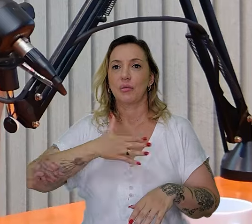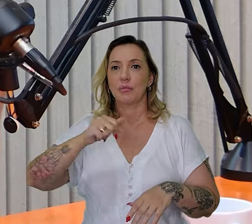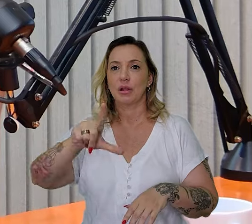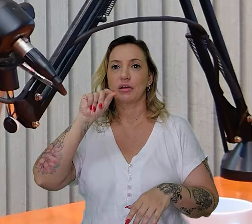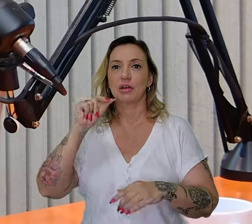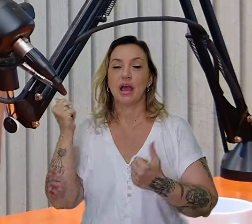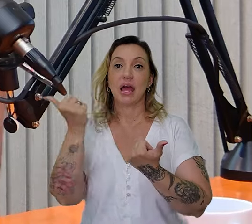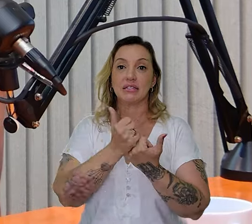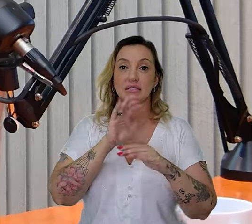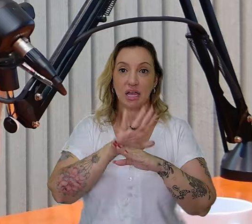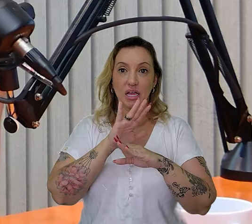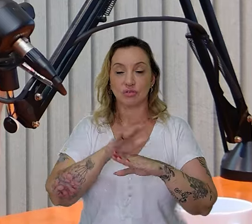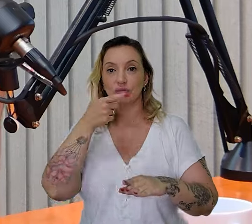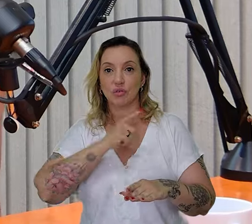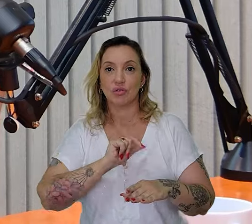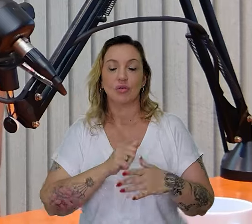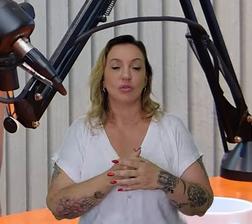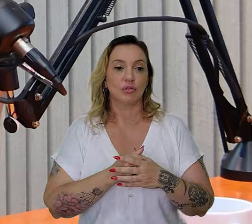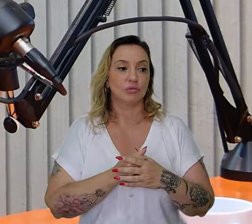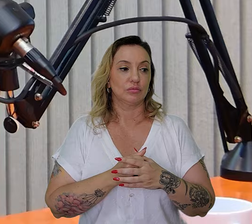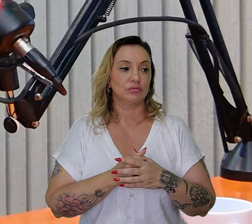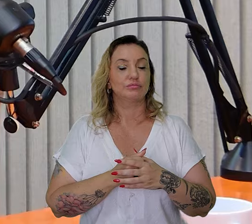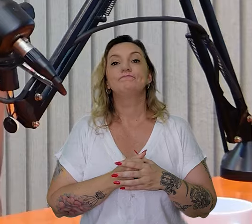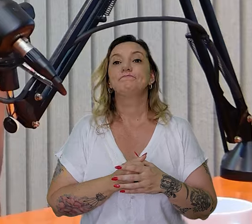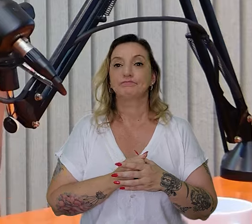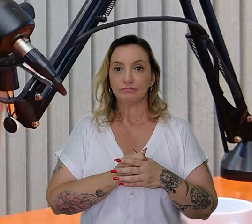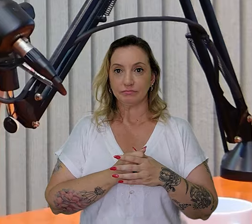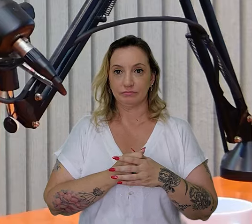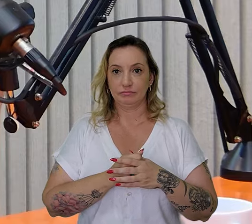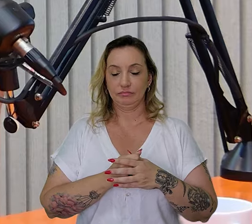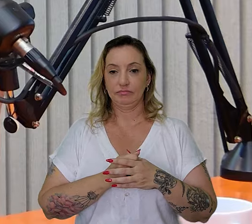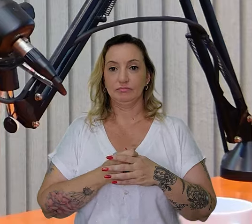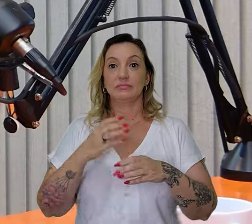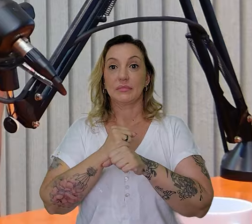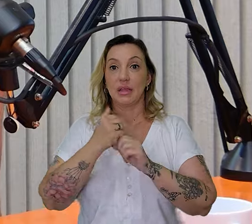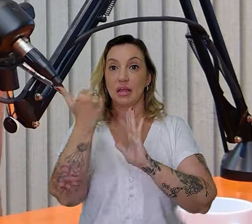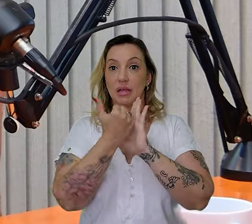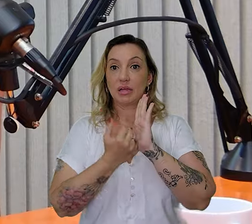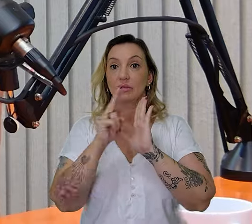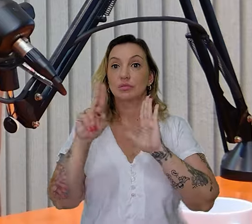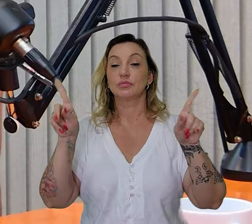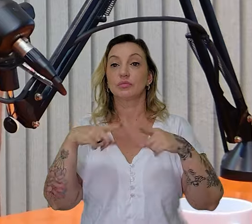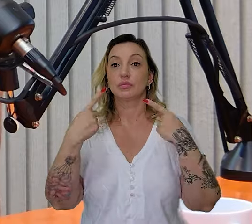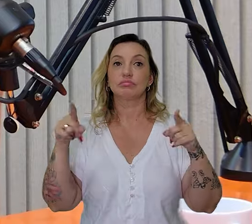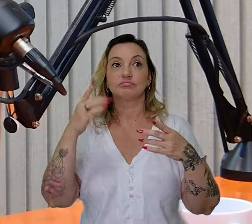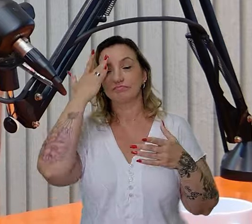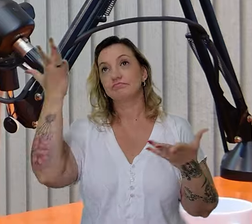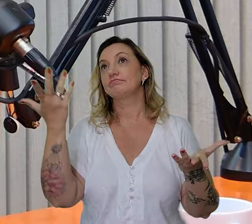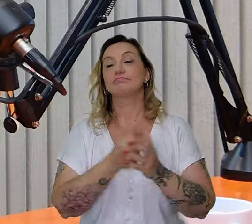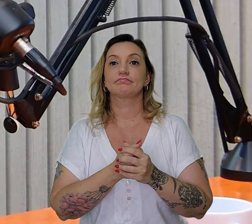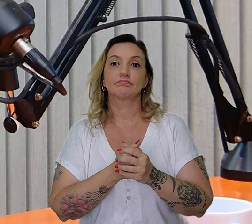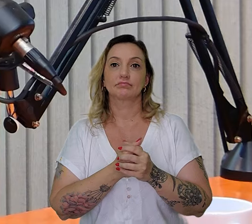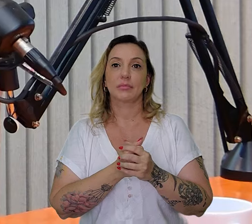conseguem crédito de edição da de música da sei lá imagina Beyoncé o engenheiro de